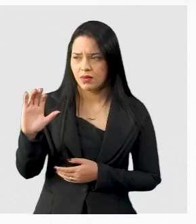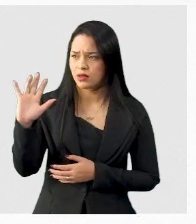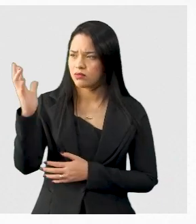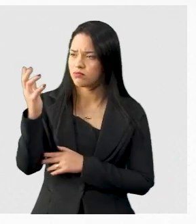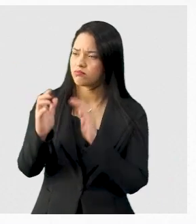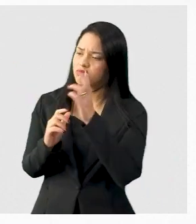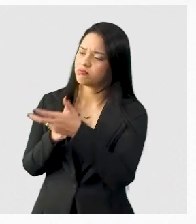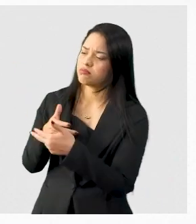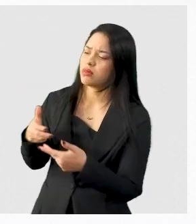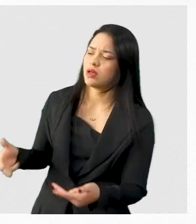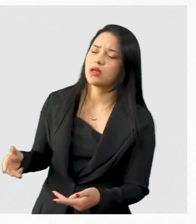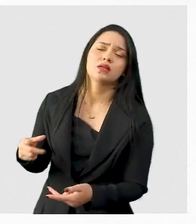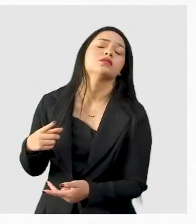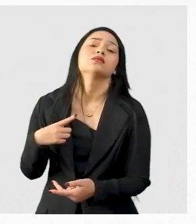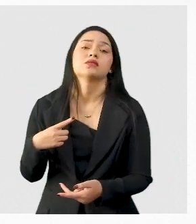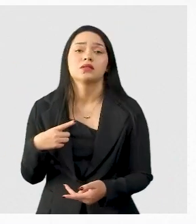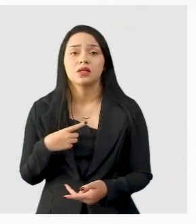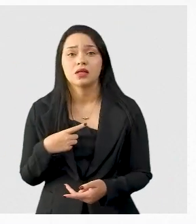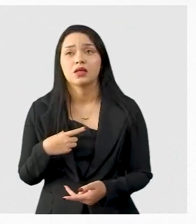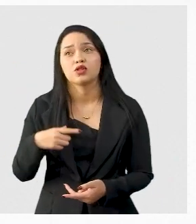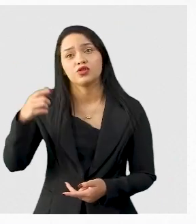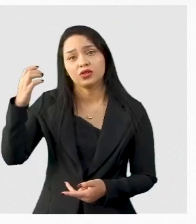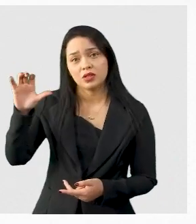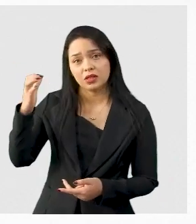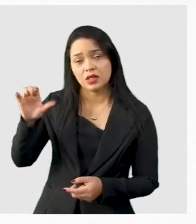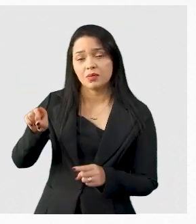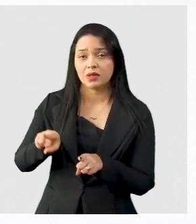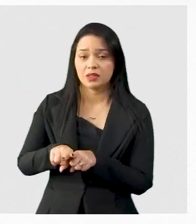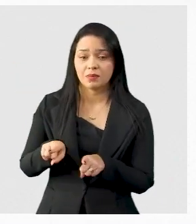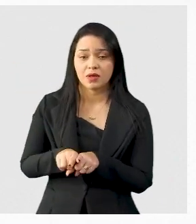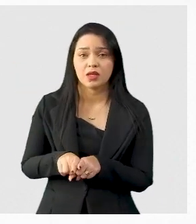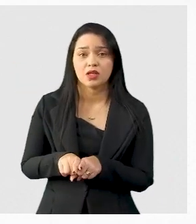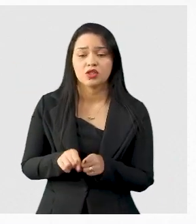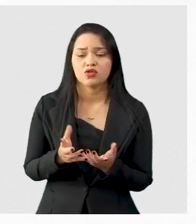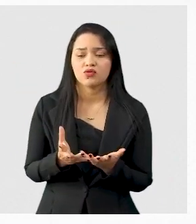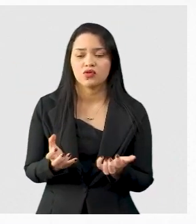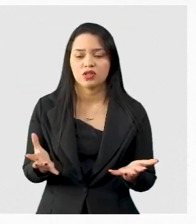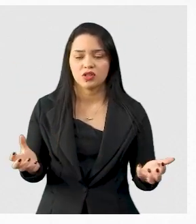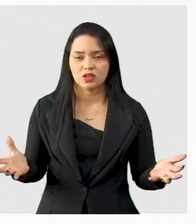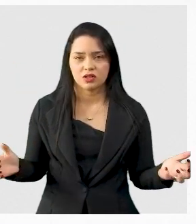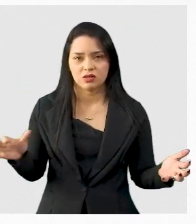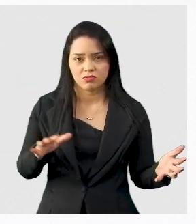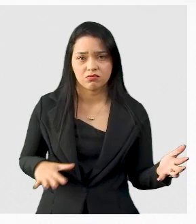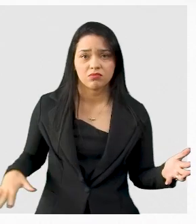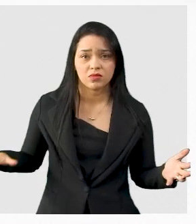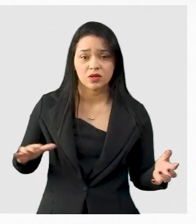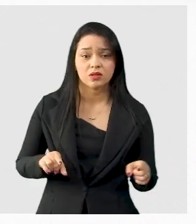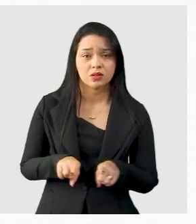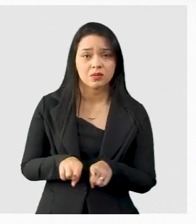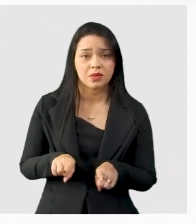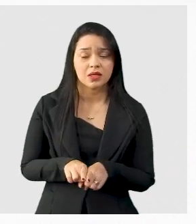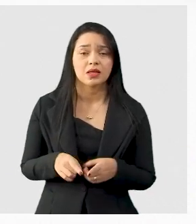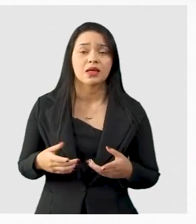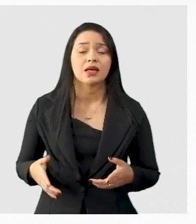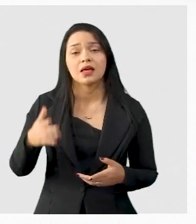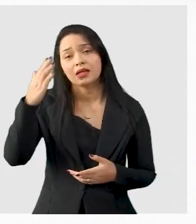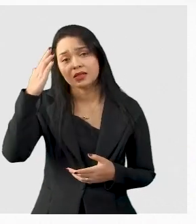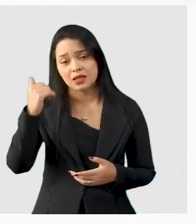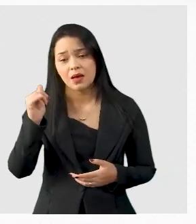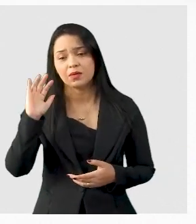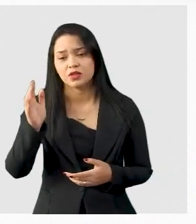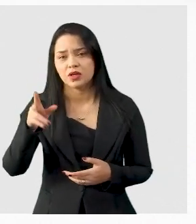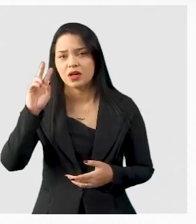seja, nós vamos ter uma grande diversidade de clima e de vegetações ao longo do território nacional. E aí você com certeza sabe, né, já